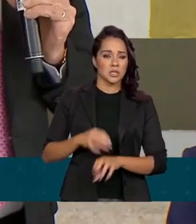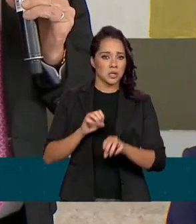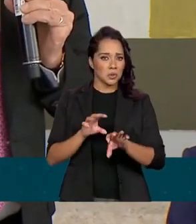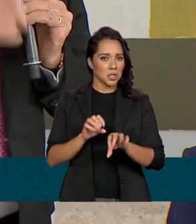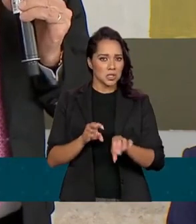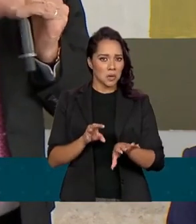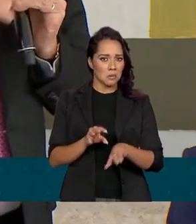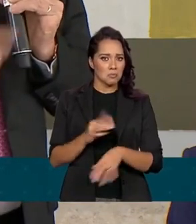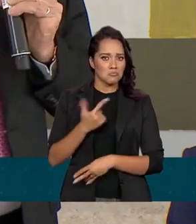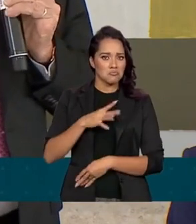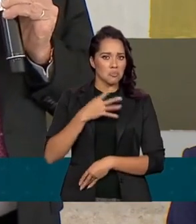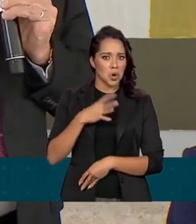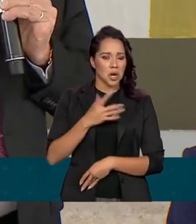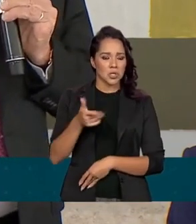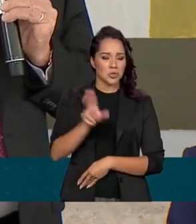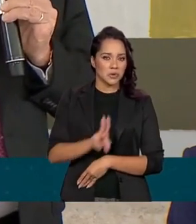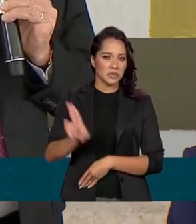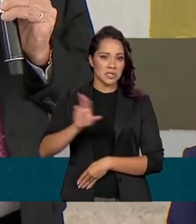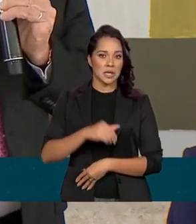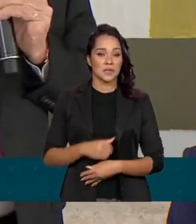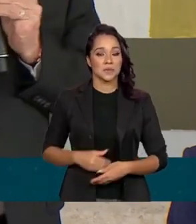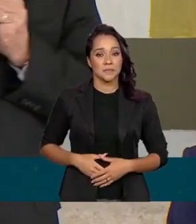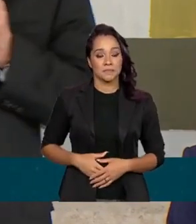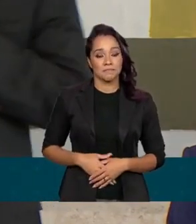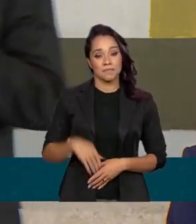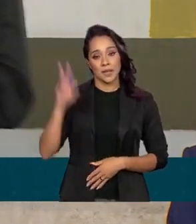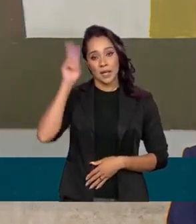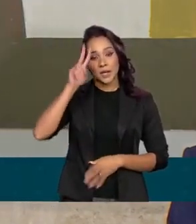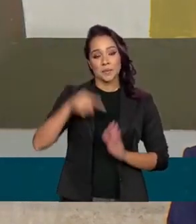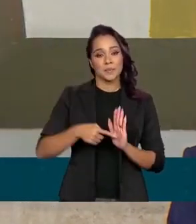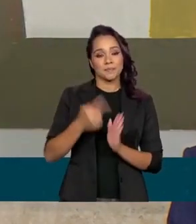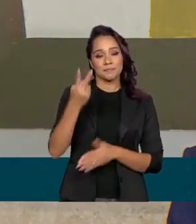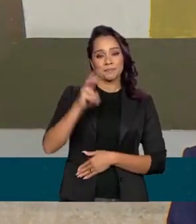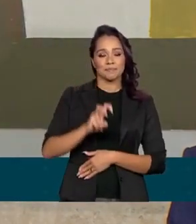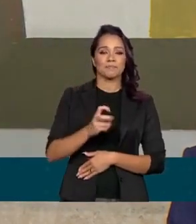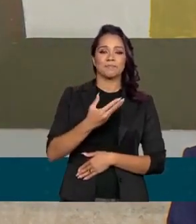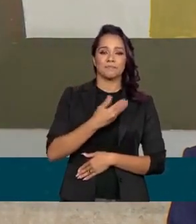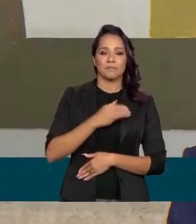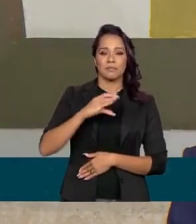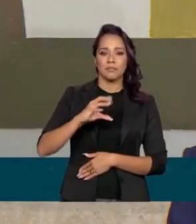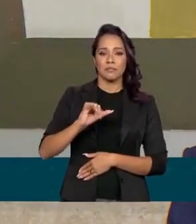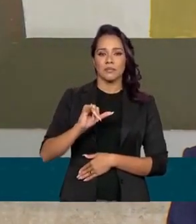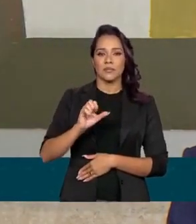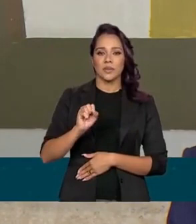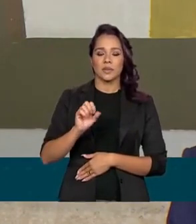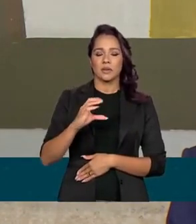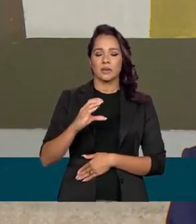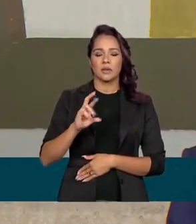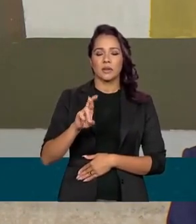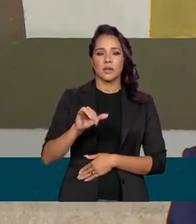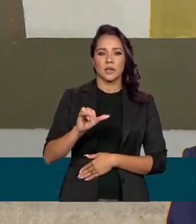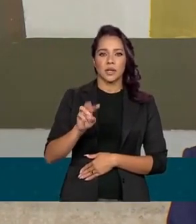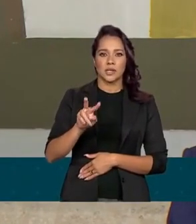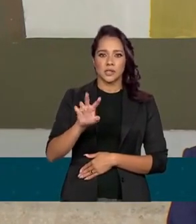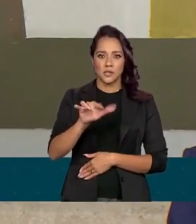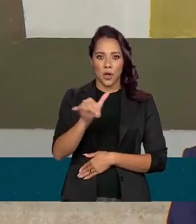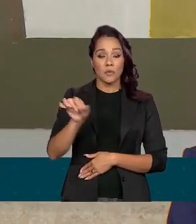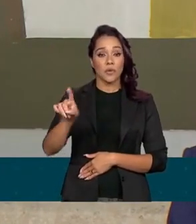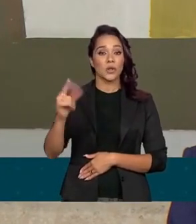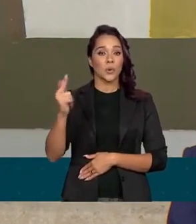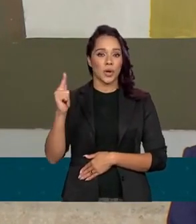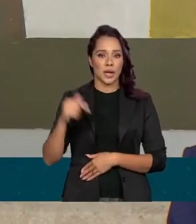educação tinha coragem de ir na universidade. Eu lembro da primeira vez que o companheiro Cristóvão foi na Universidade Federal de